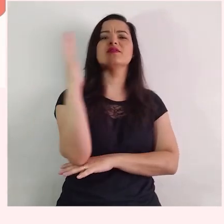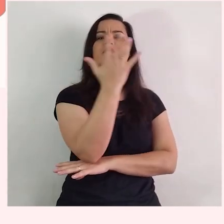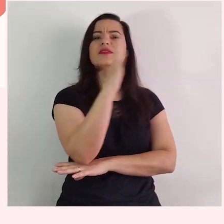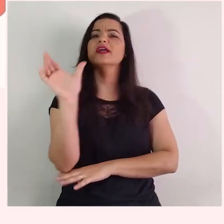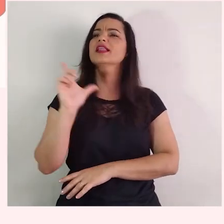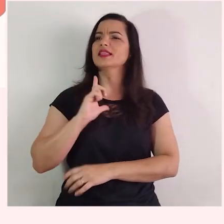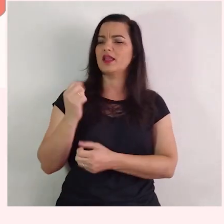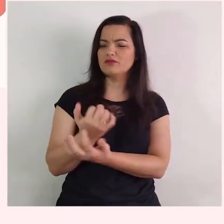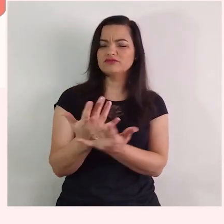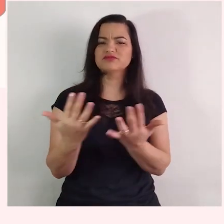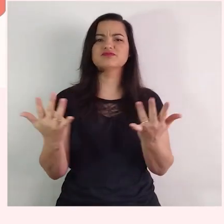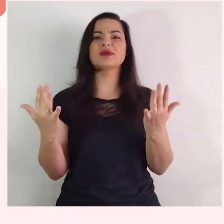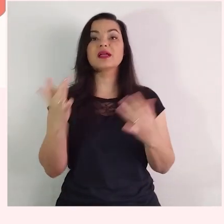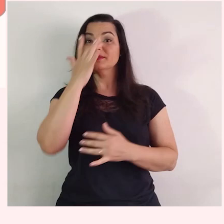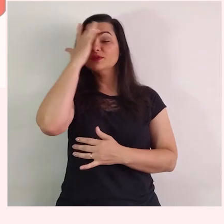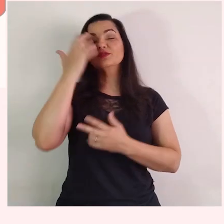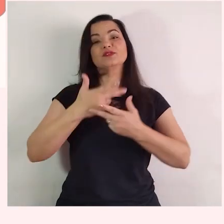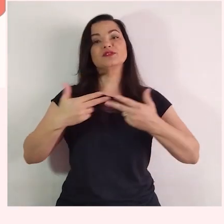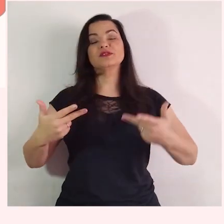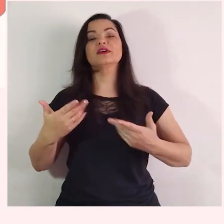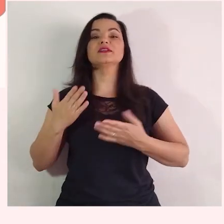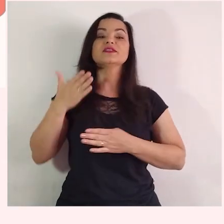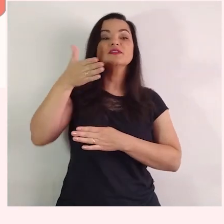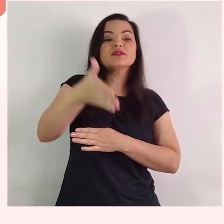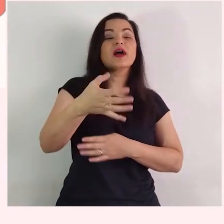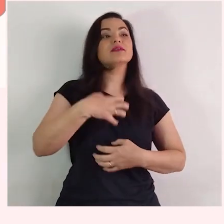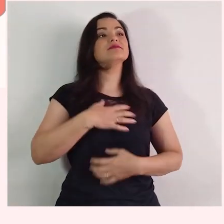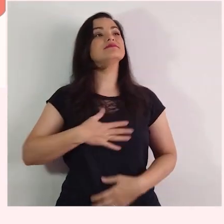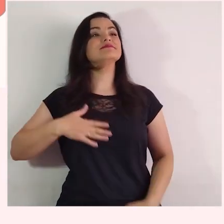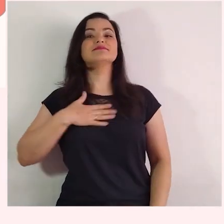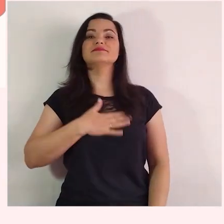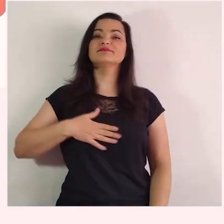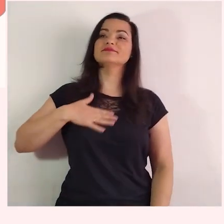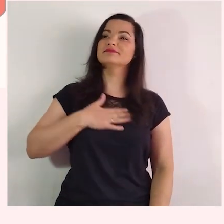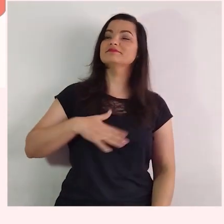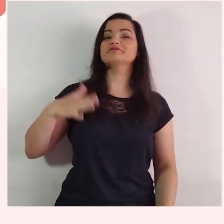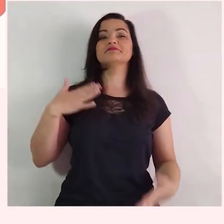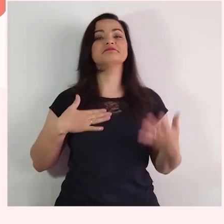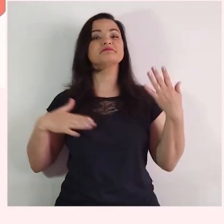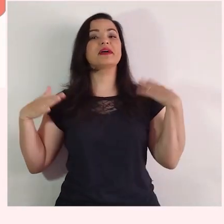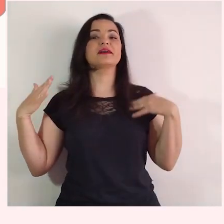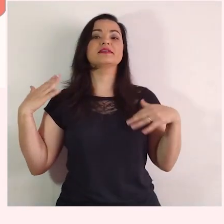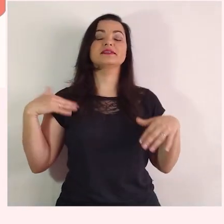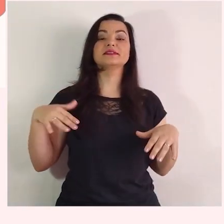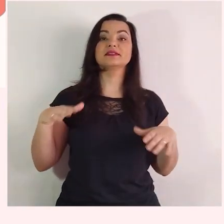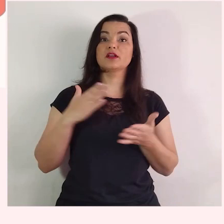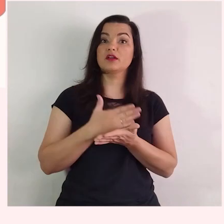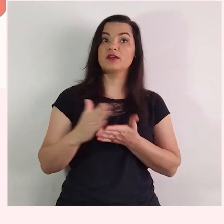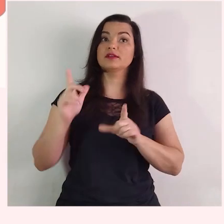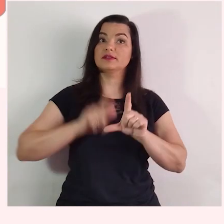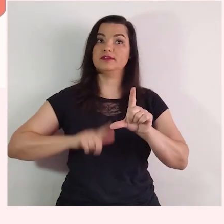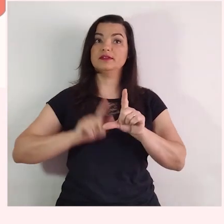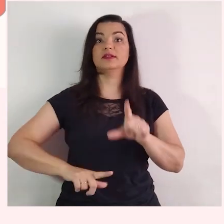ter momentos de lazer e começa com a letra P. Mas preste atenção, esse espaço